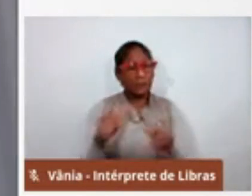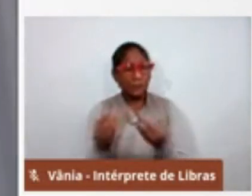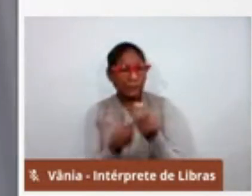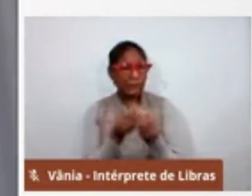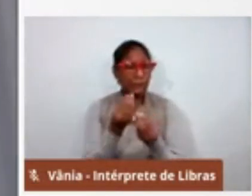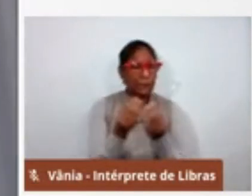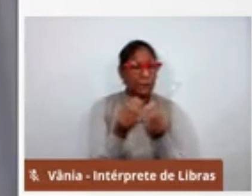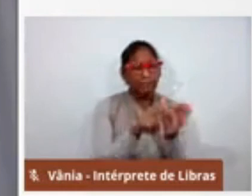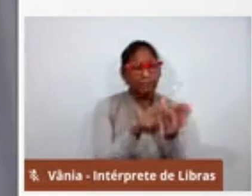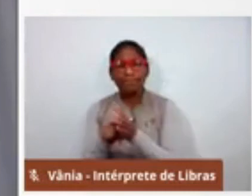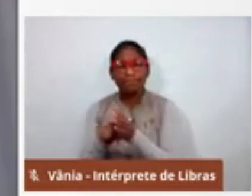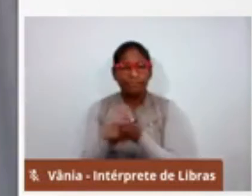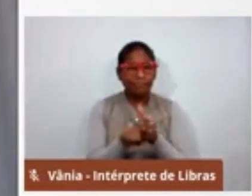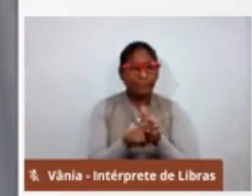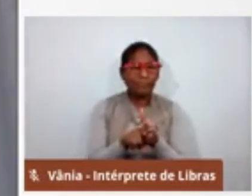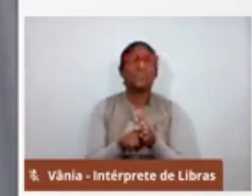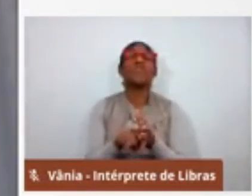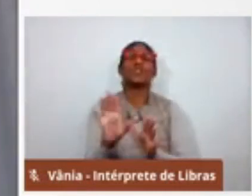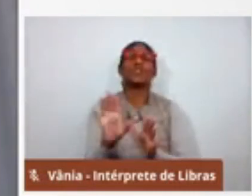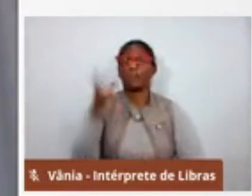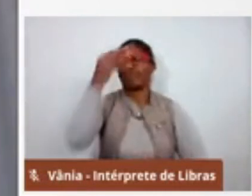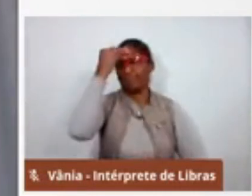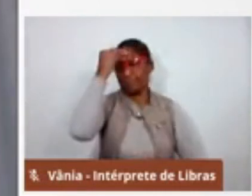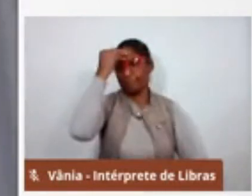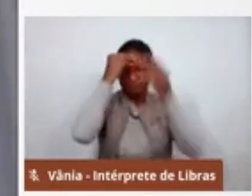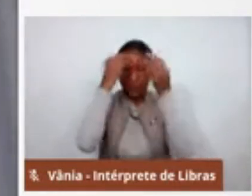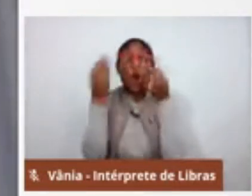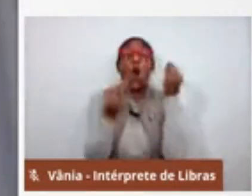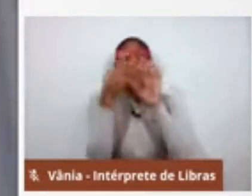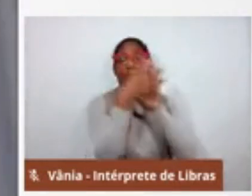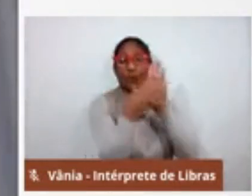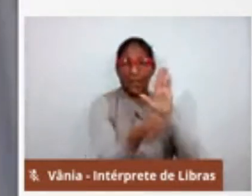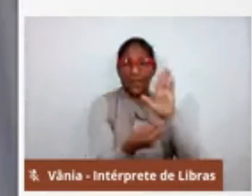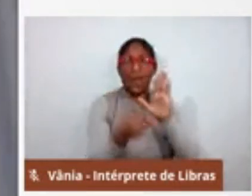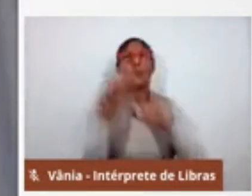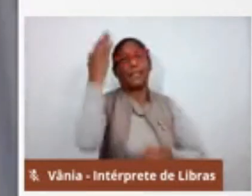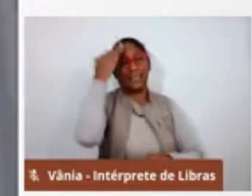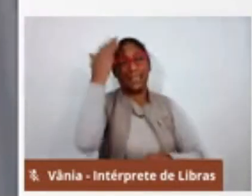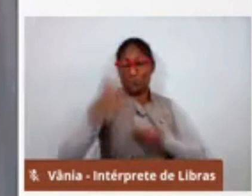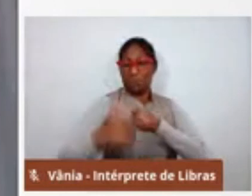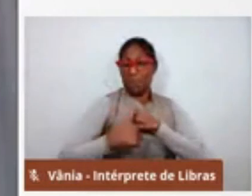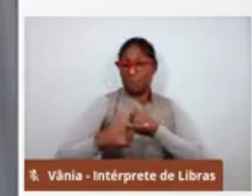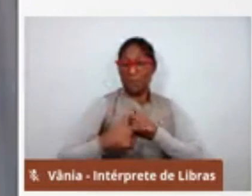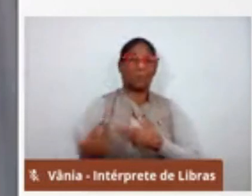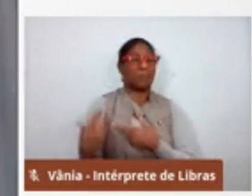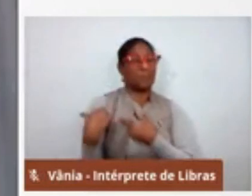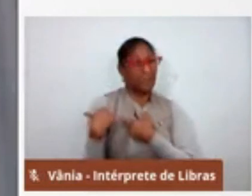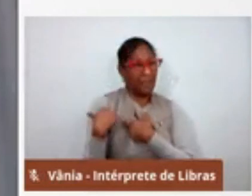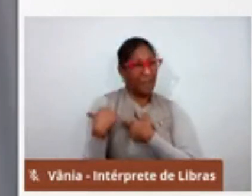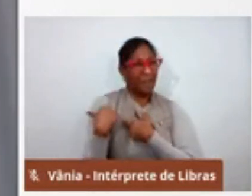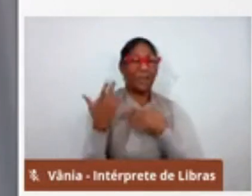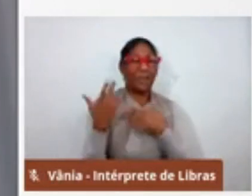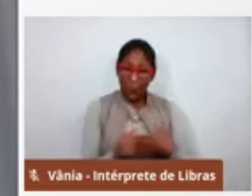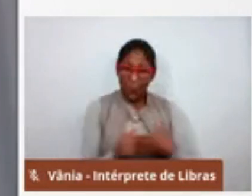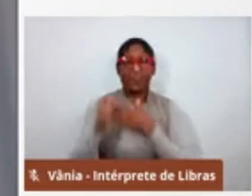temos um nível de assimilação do próprio modelo, da responsabilidade. Eu fui prefeito, acompanho o trabalho dos prefeitos. Os